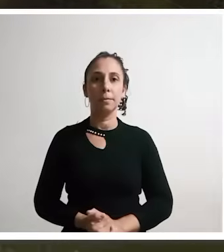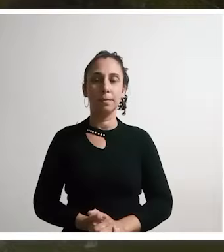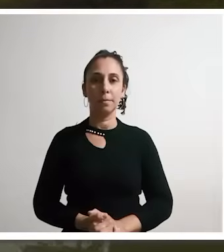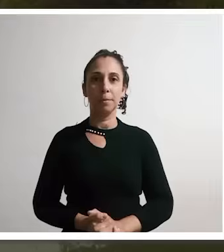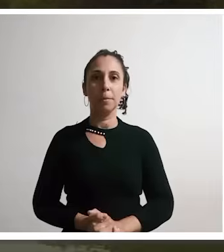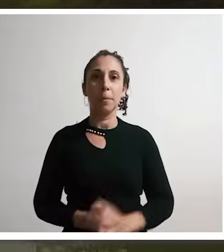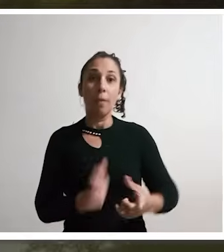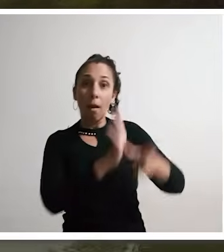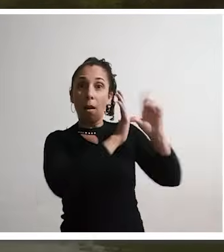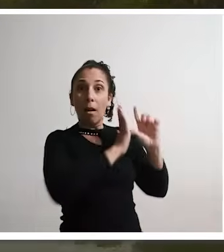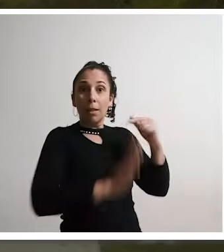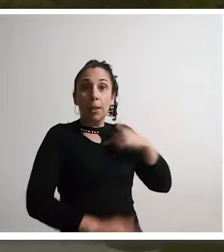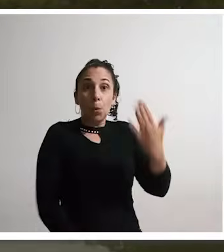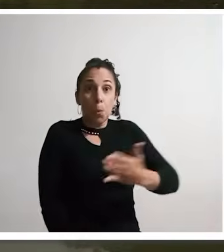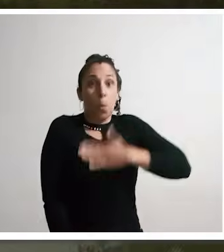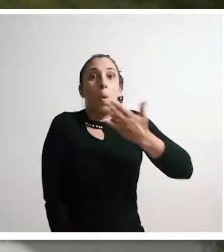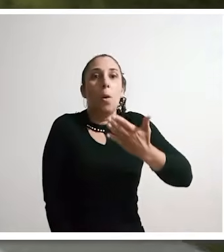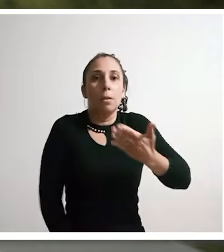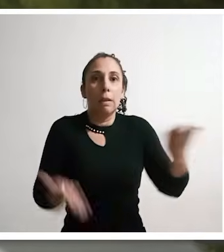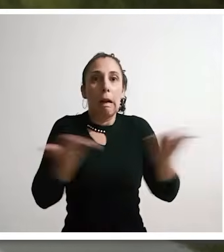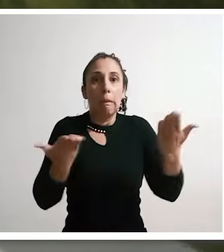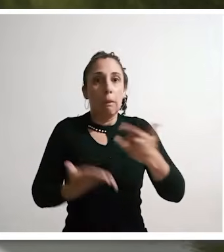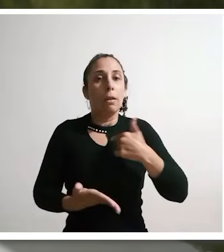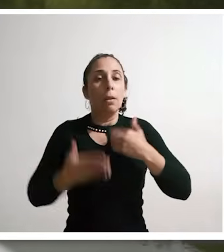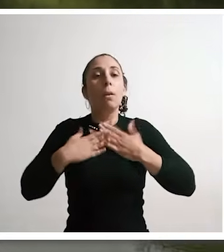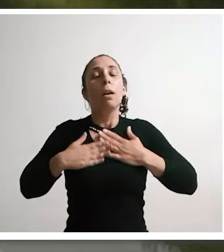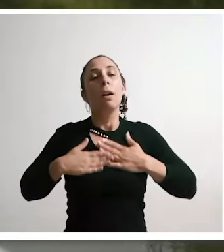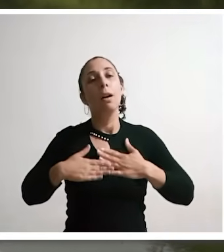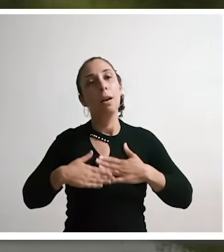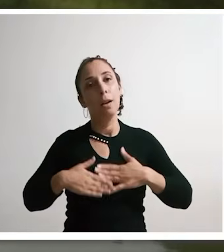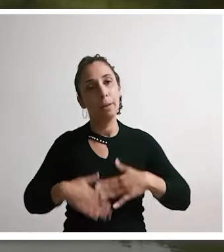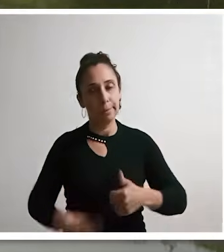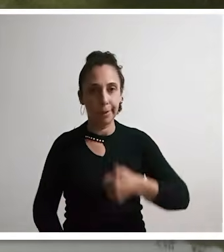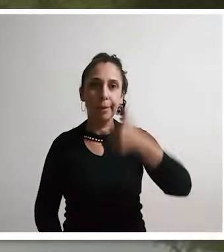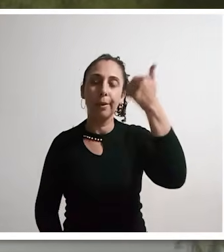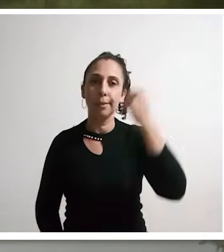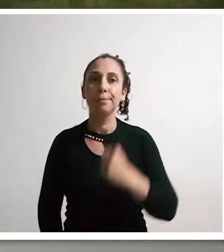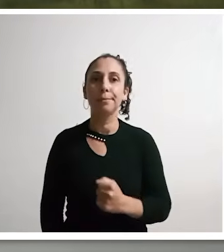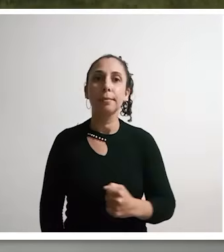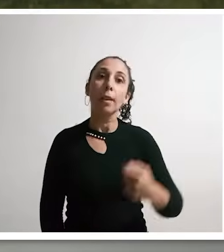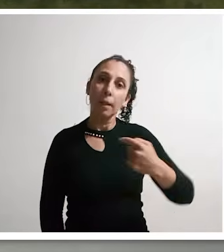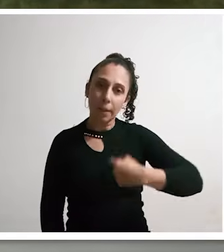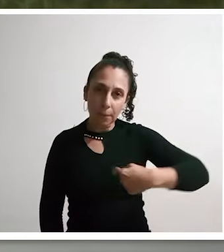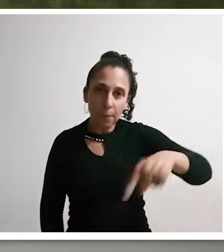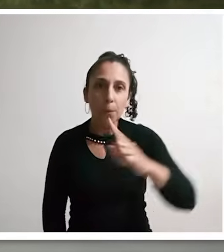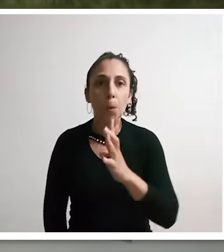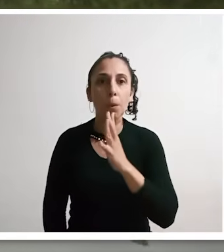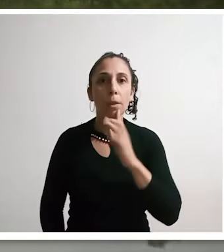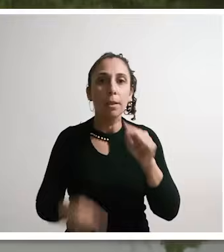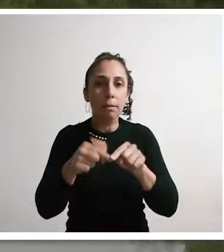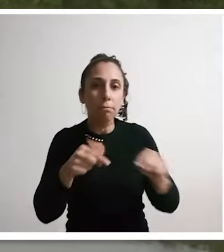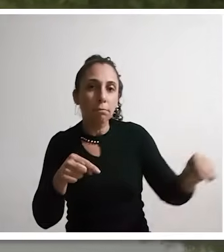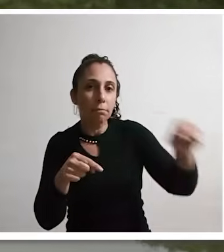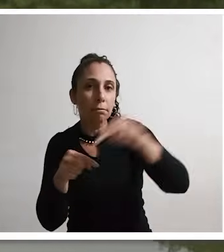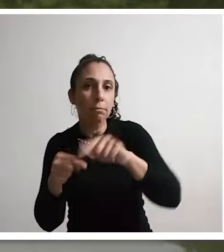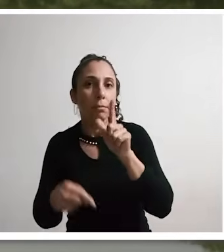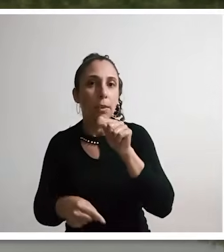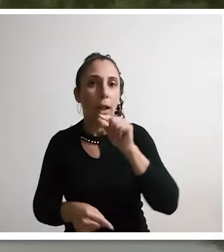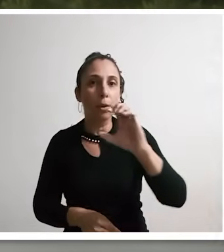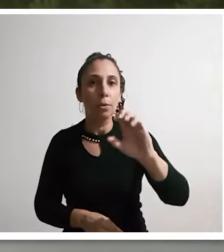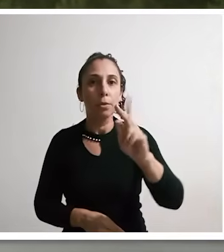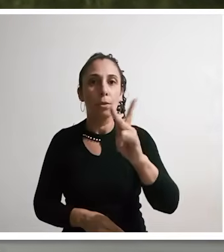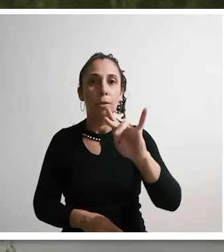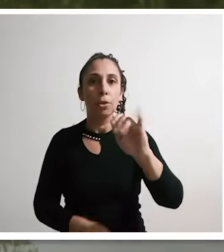E depois de me recuperar do susto que eu levei no Rio Paraibuna, foi hora de descer rio abaixo e ir conhecer o